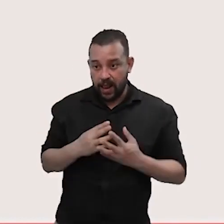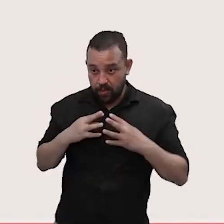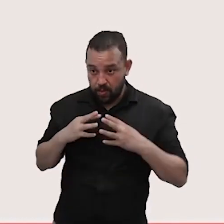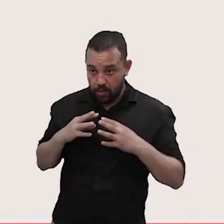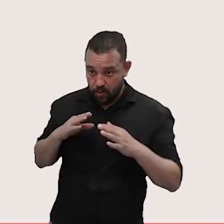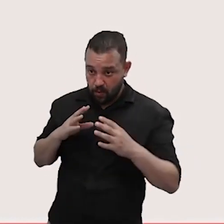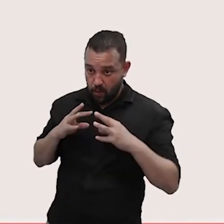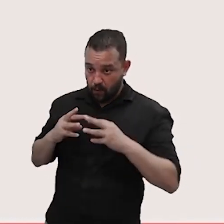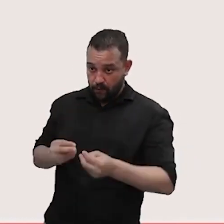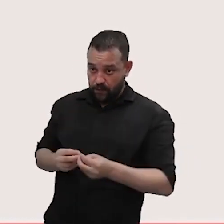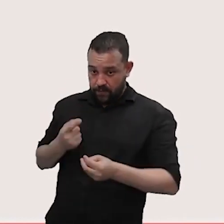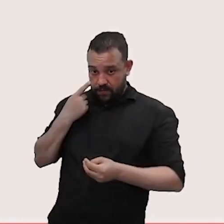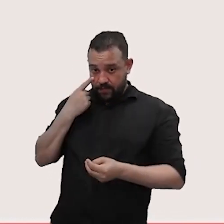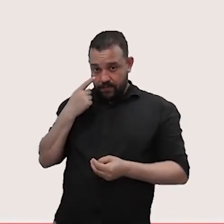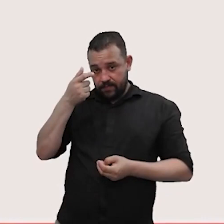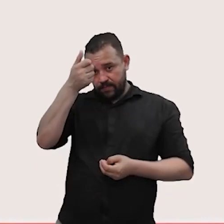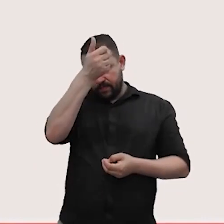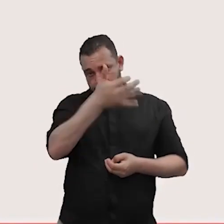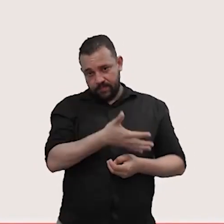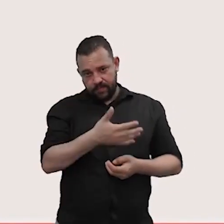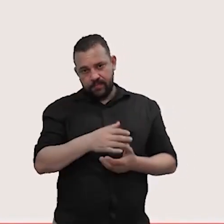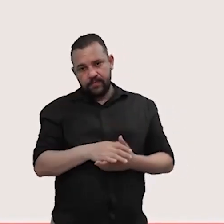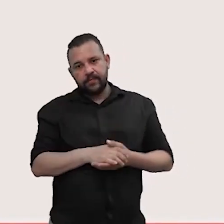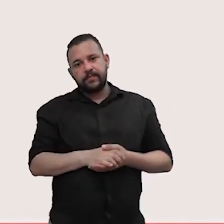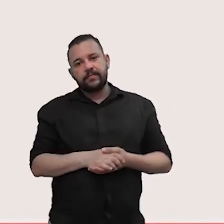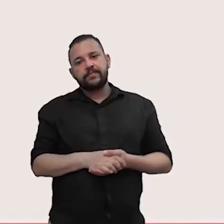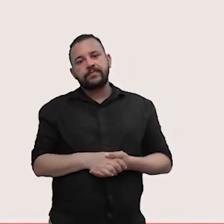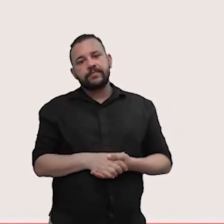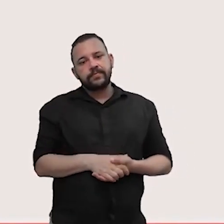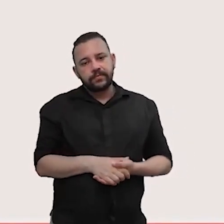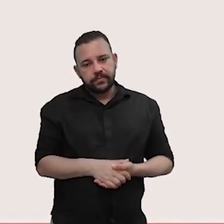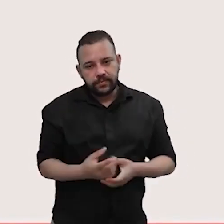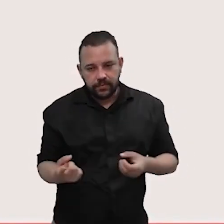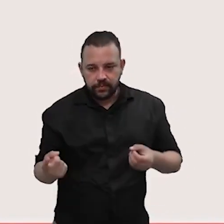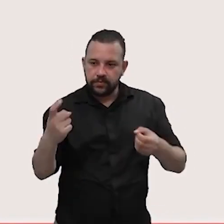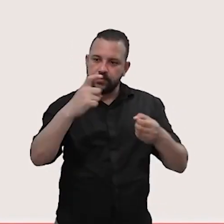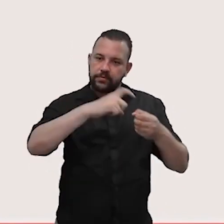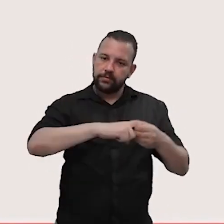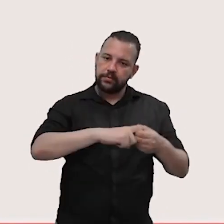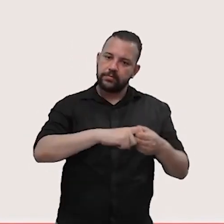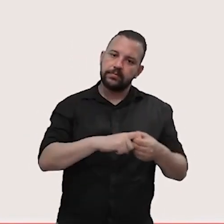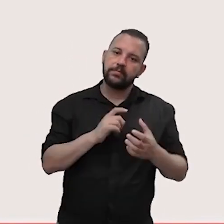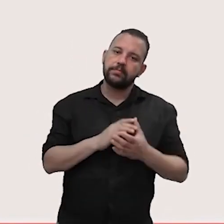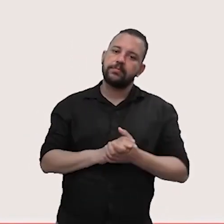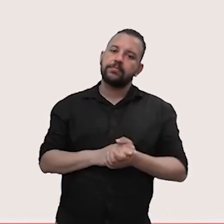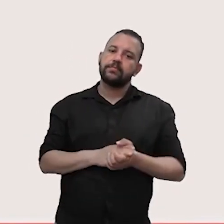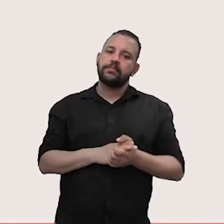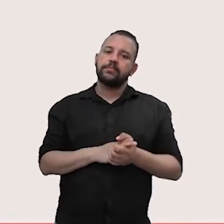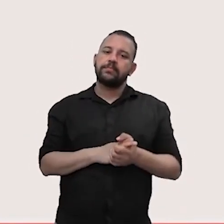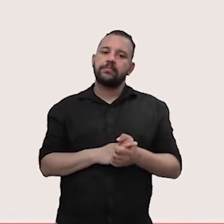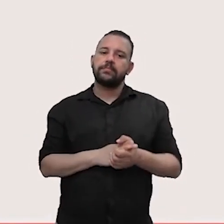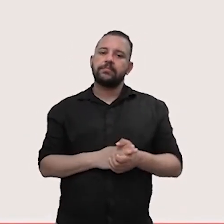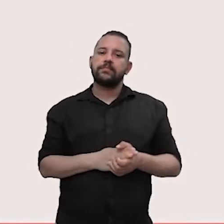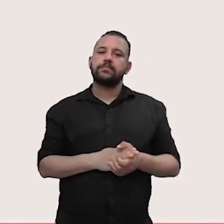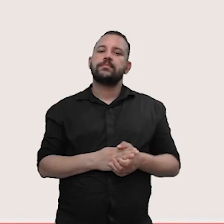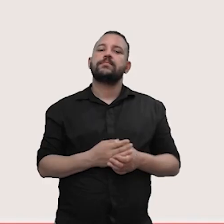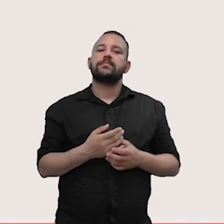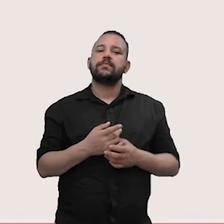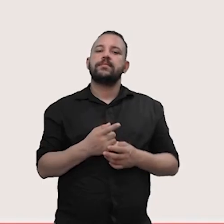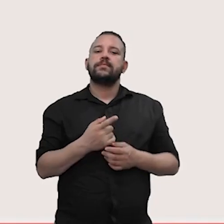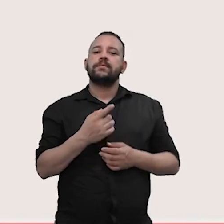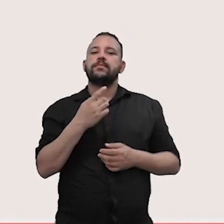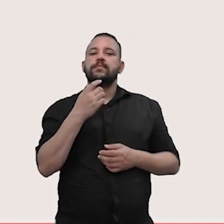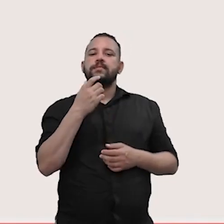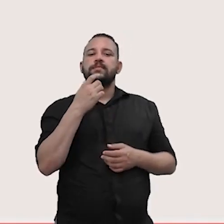grupo 12, 1B e 2B. Aí voltando para o início da tabela, 1A e 2A, aí vem família